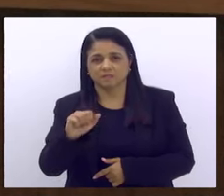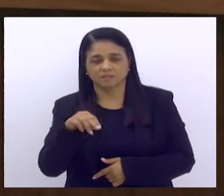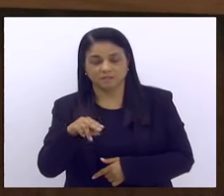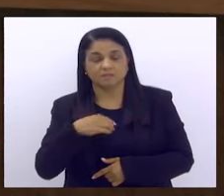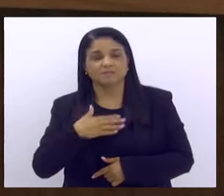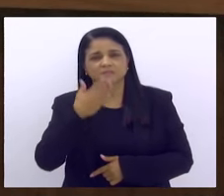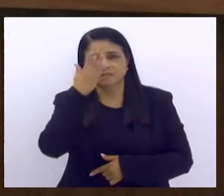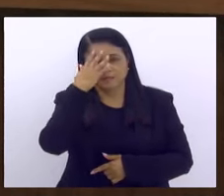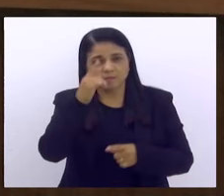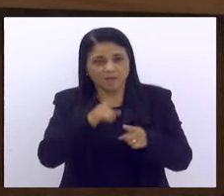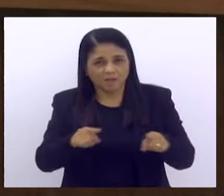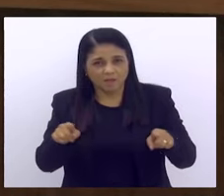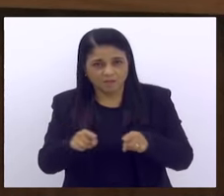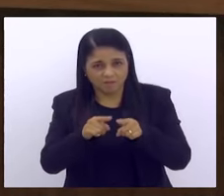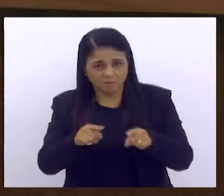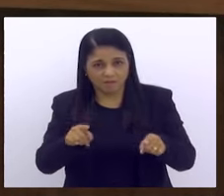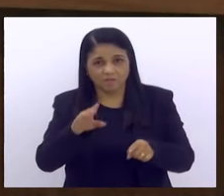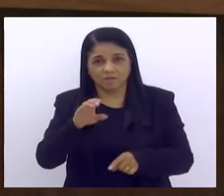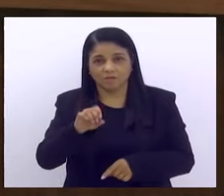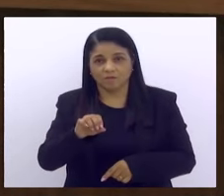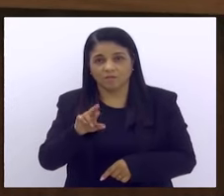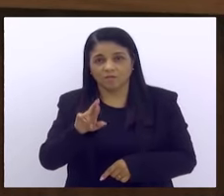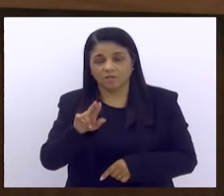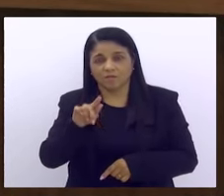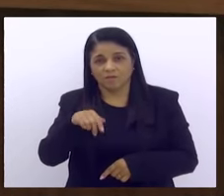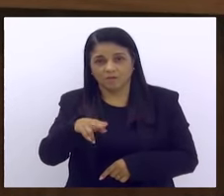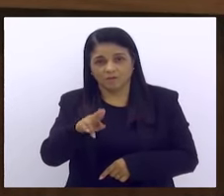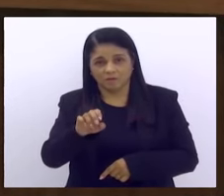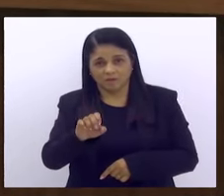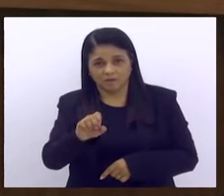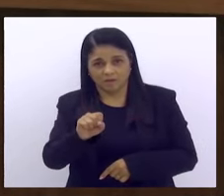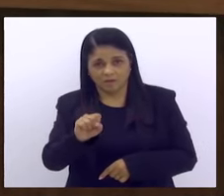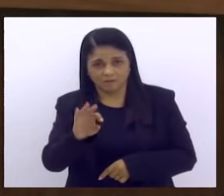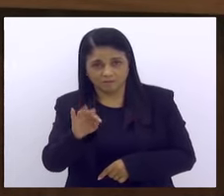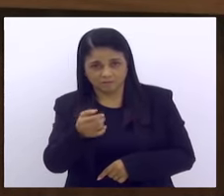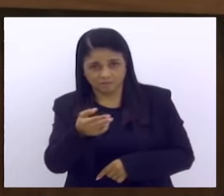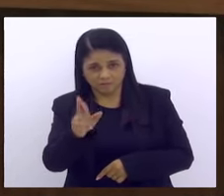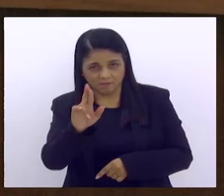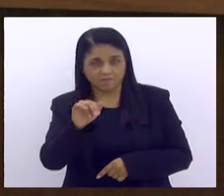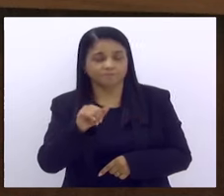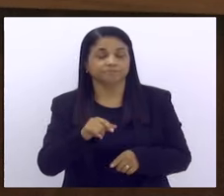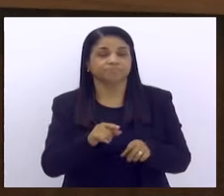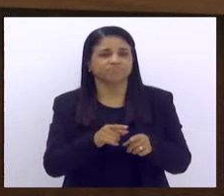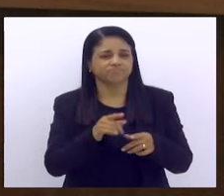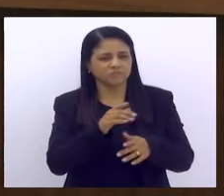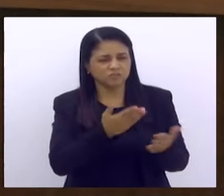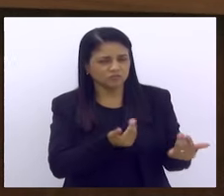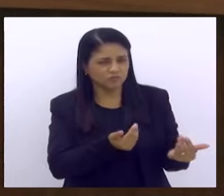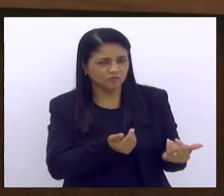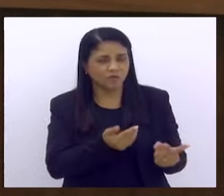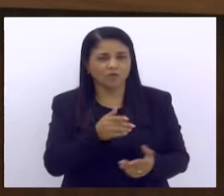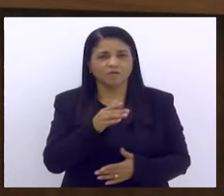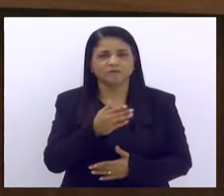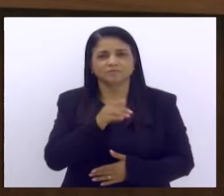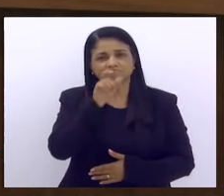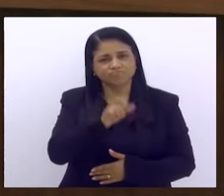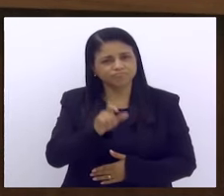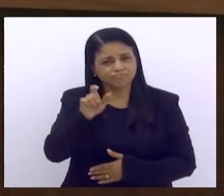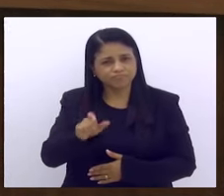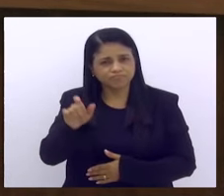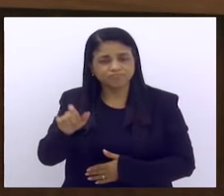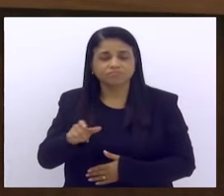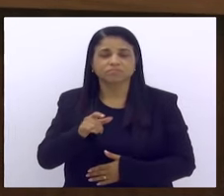Amanhã traz jovens, jovens da favela, jovens, em sua maioria, negros, que, a partir de